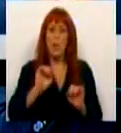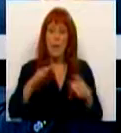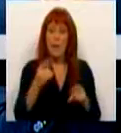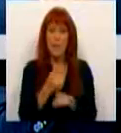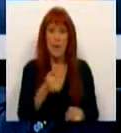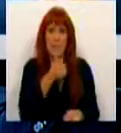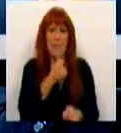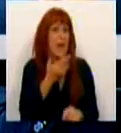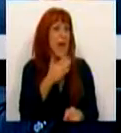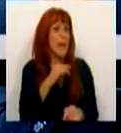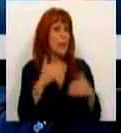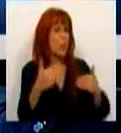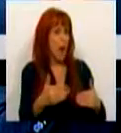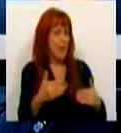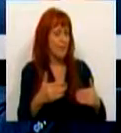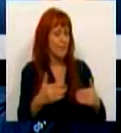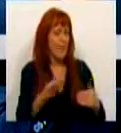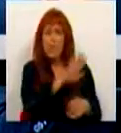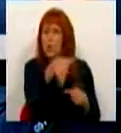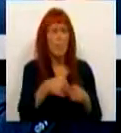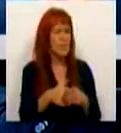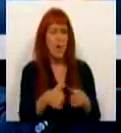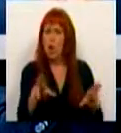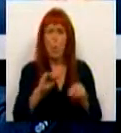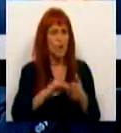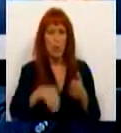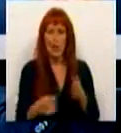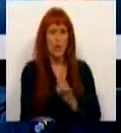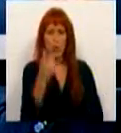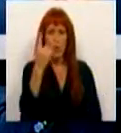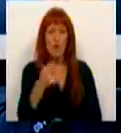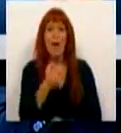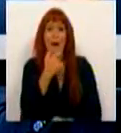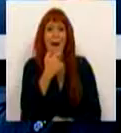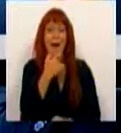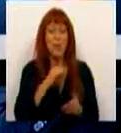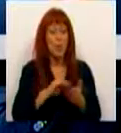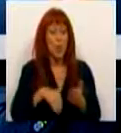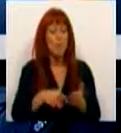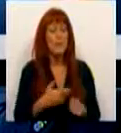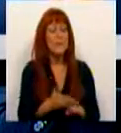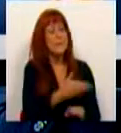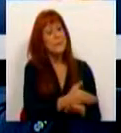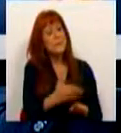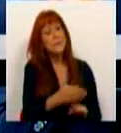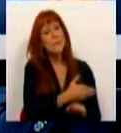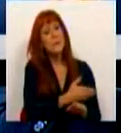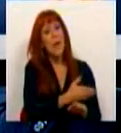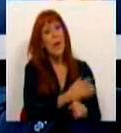medida é temporária e não abrange novos contratos. Só abrange os contratos que já